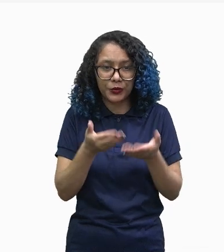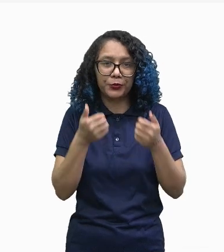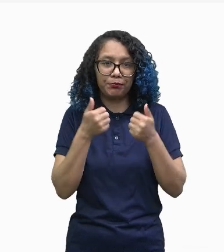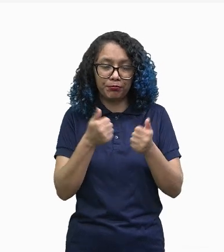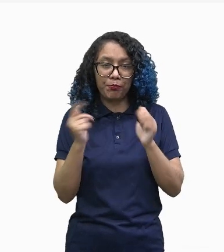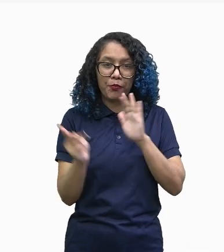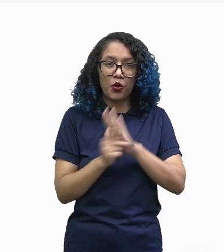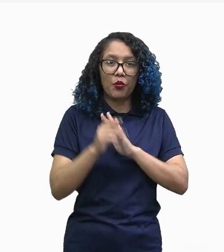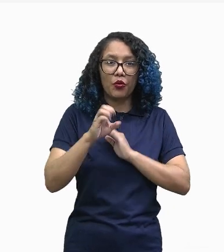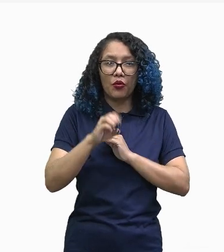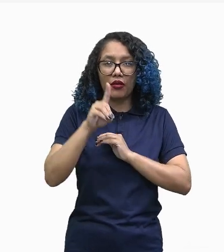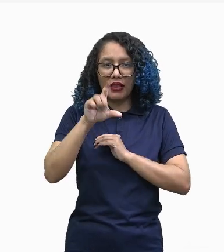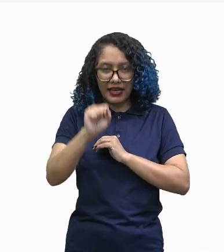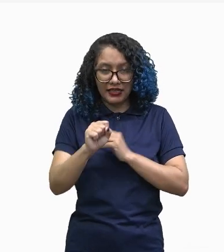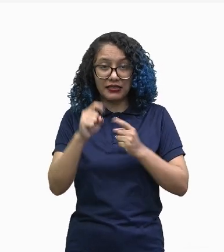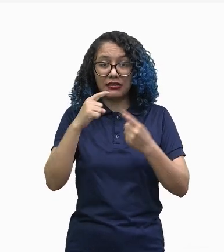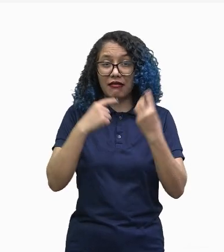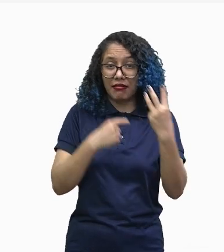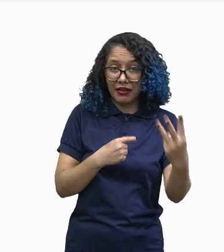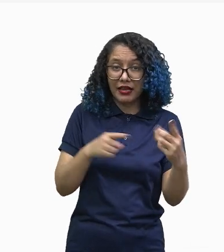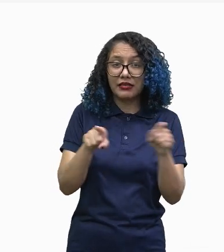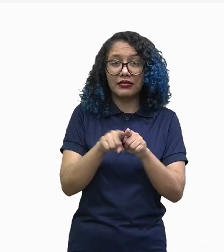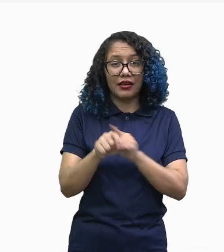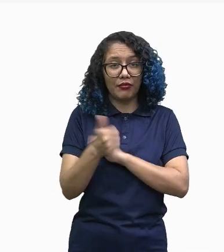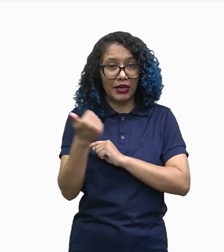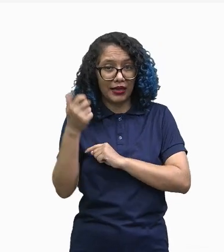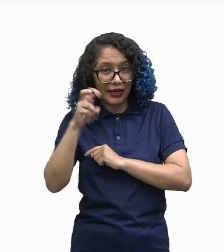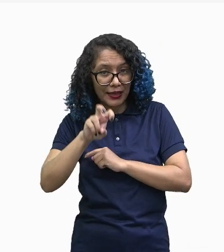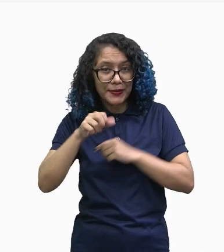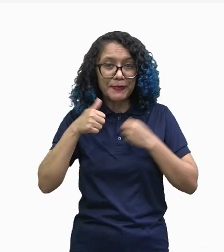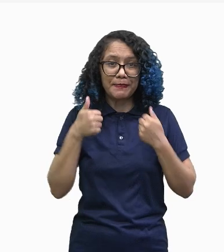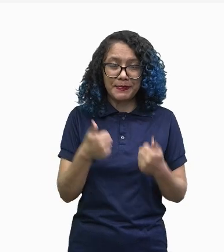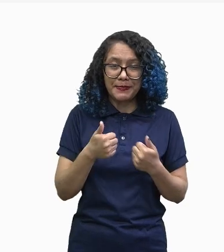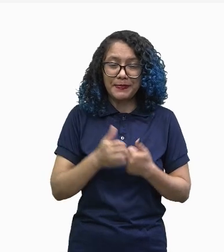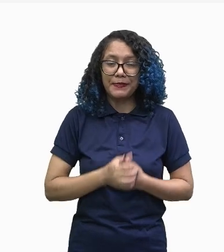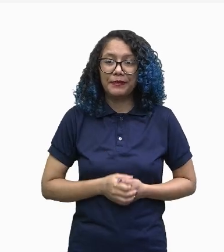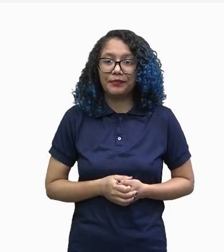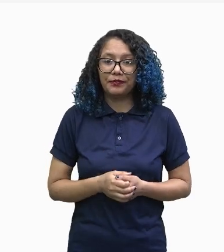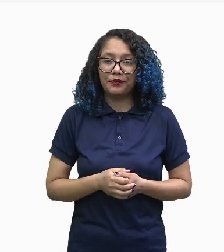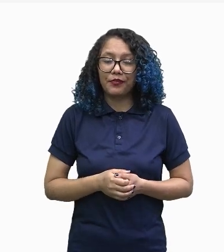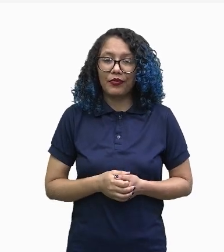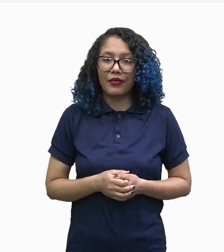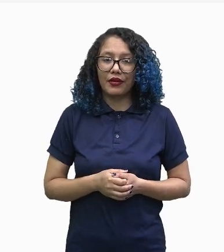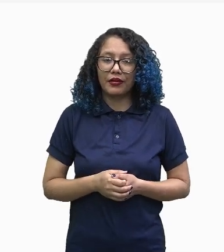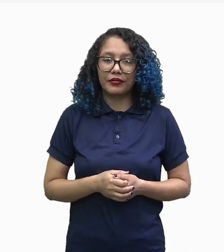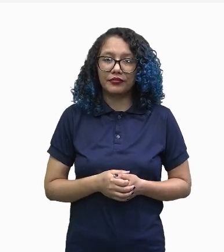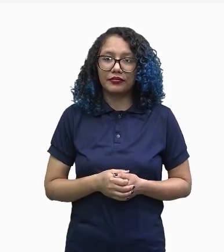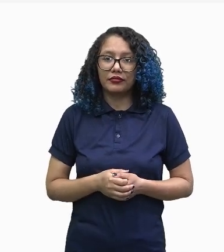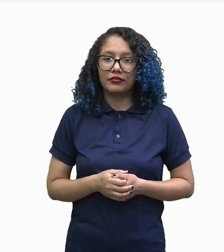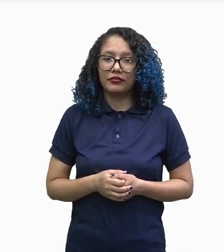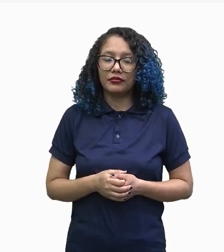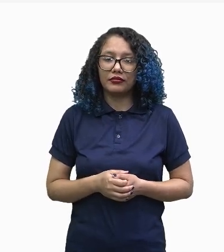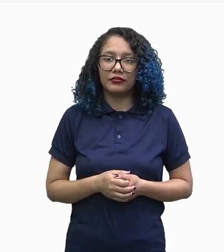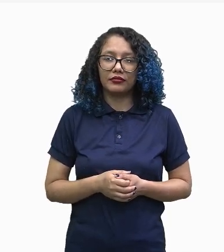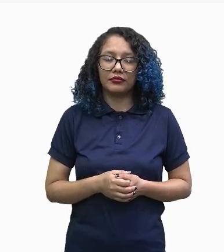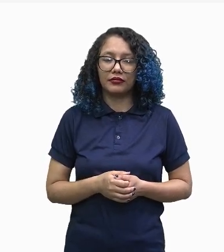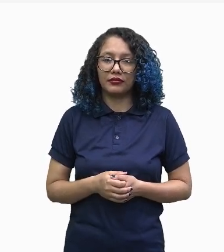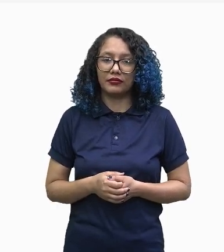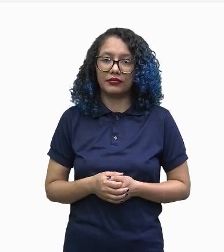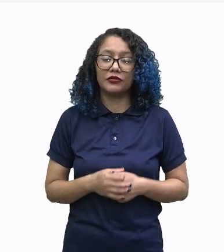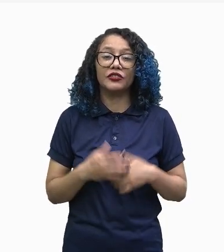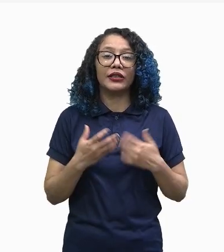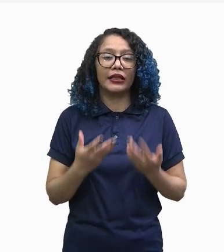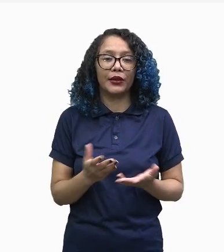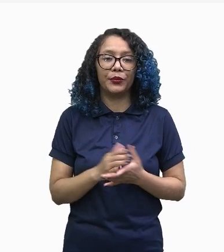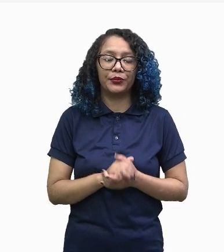a 3 e a 15, não é, Yara? Isso mesmo, né? E aí, né, como a gente já vem falando desde o começo da aula, se vocês perceberam, a